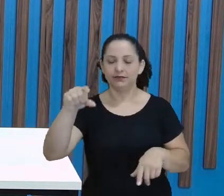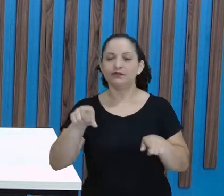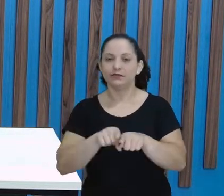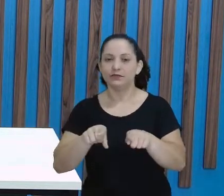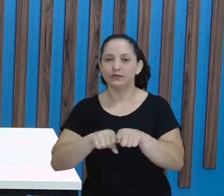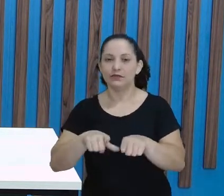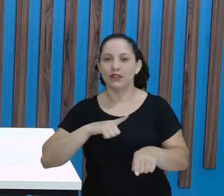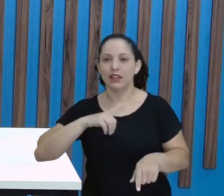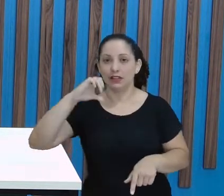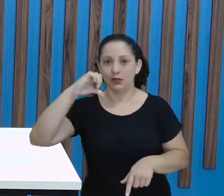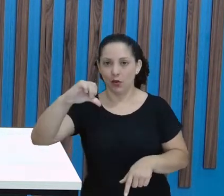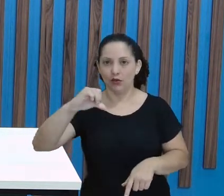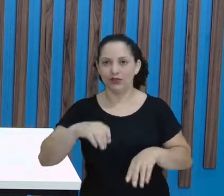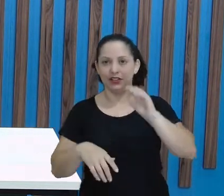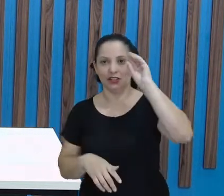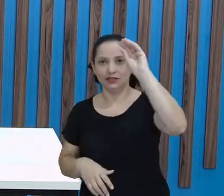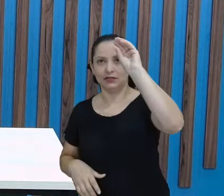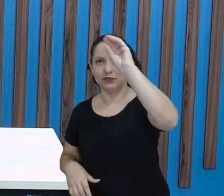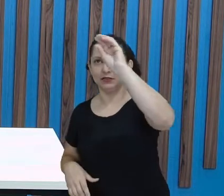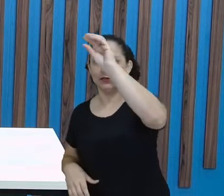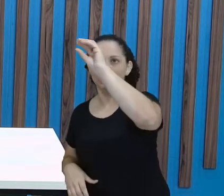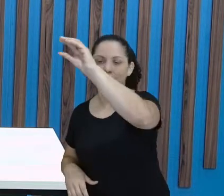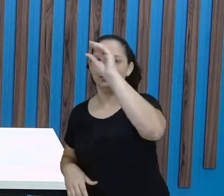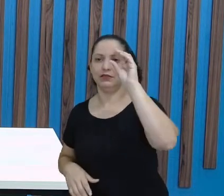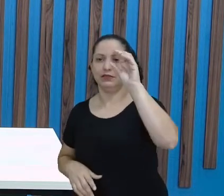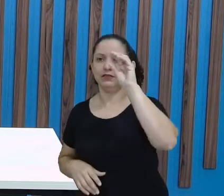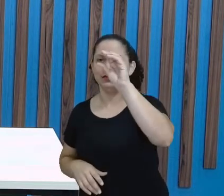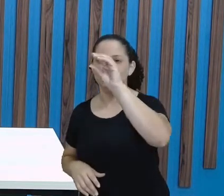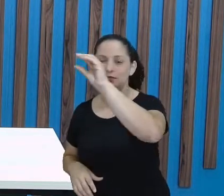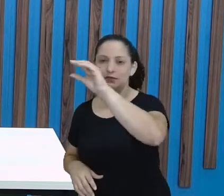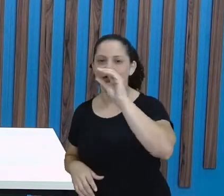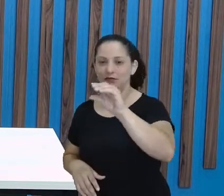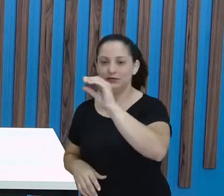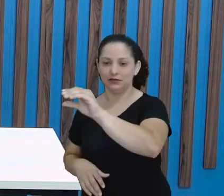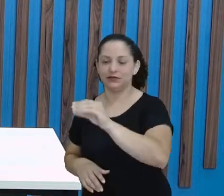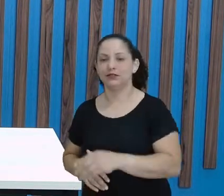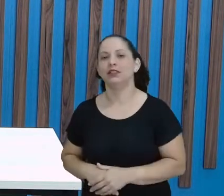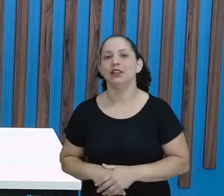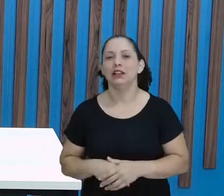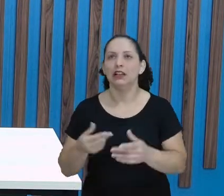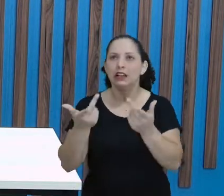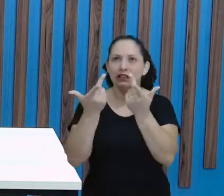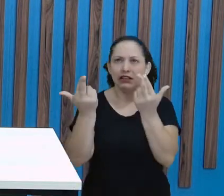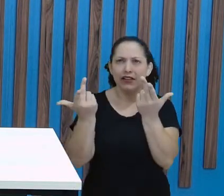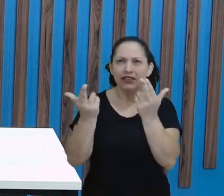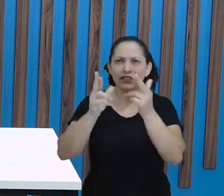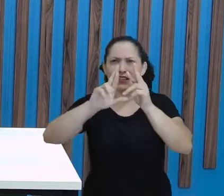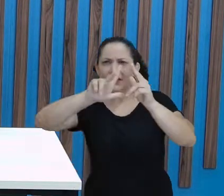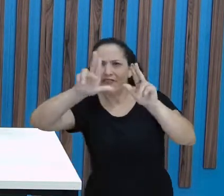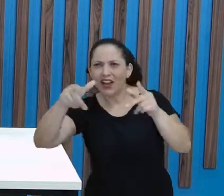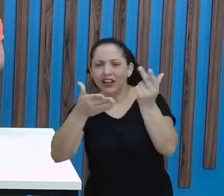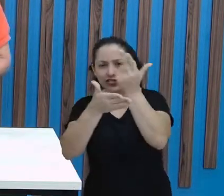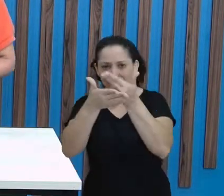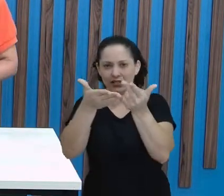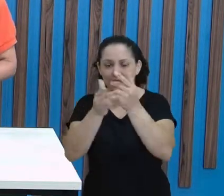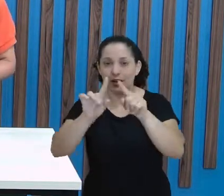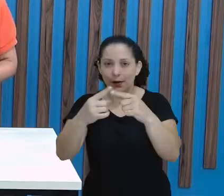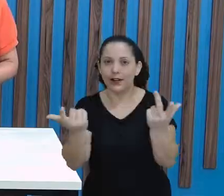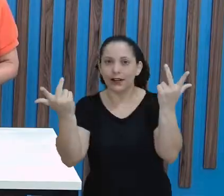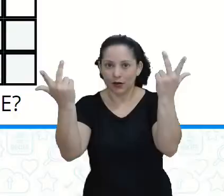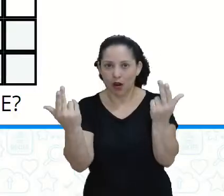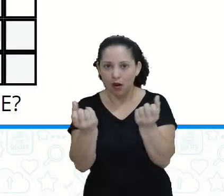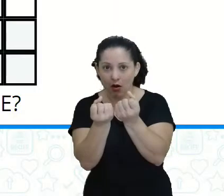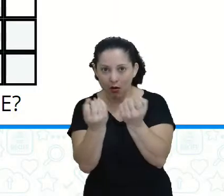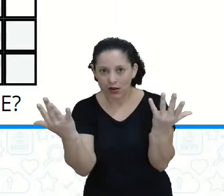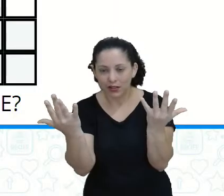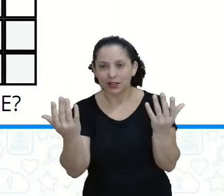tem 9 unidades de área, apesar de terem formatos diferentes. Entenderam? Vamos